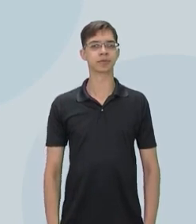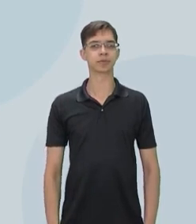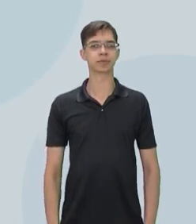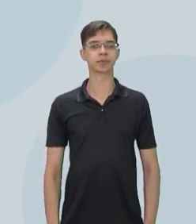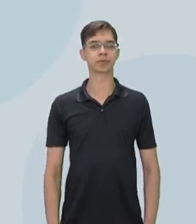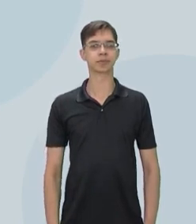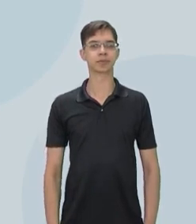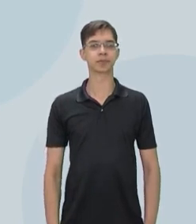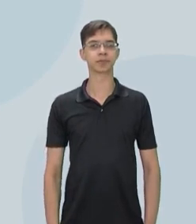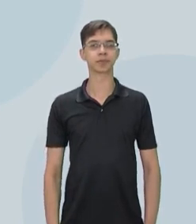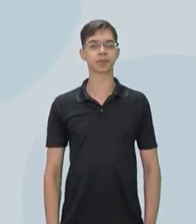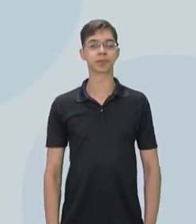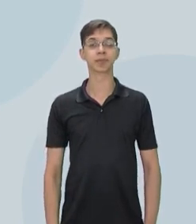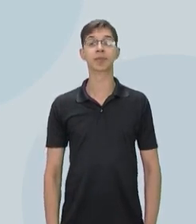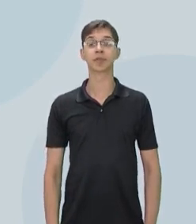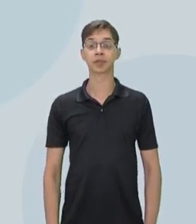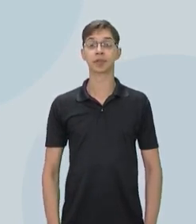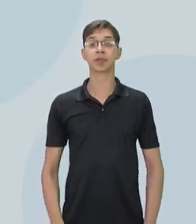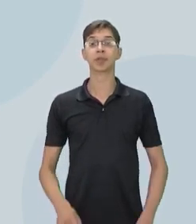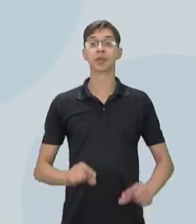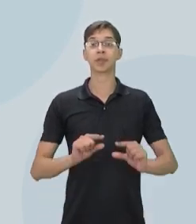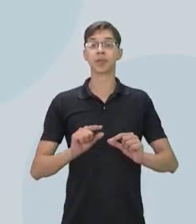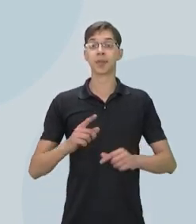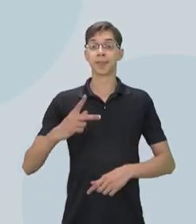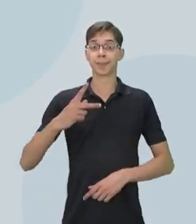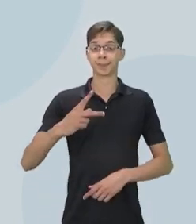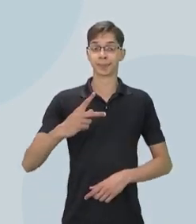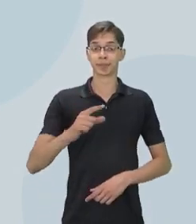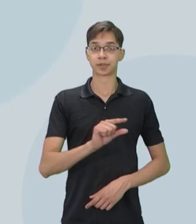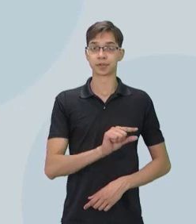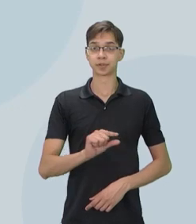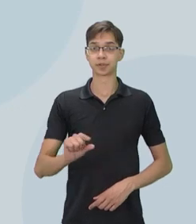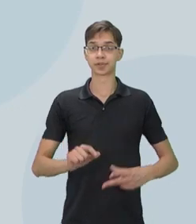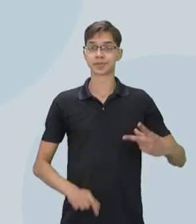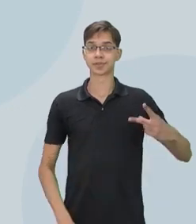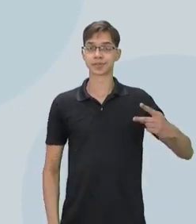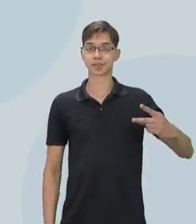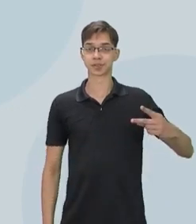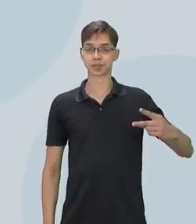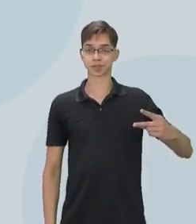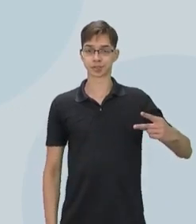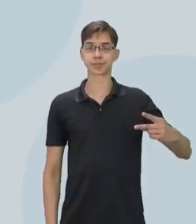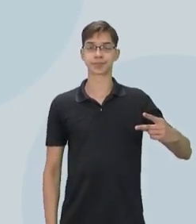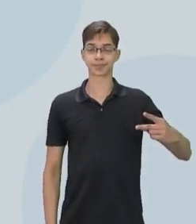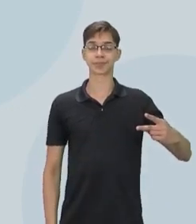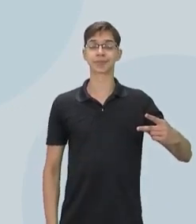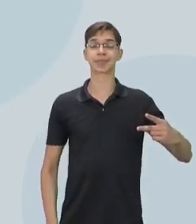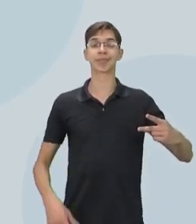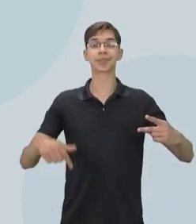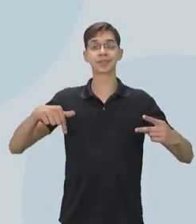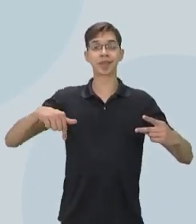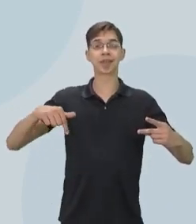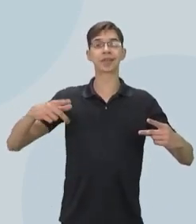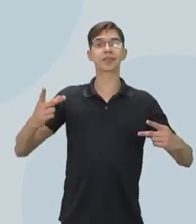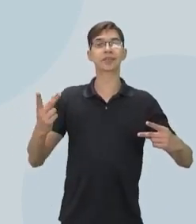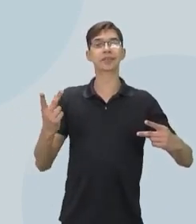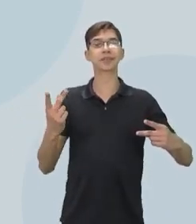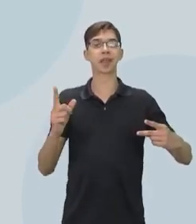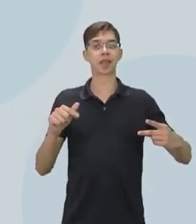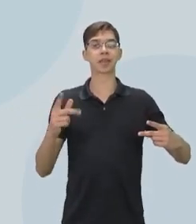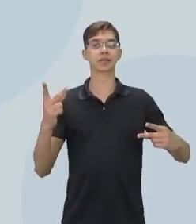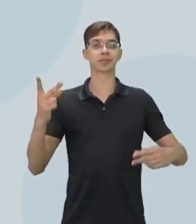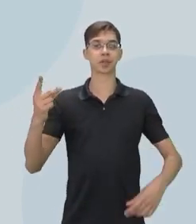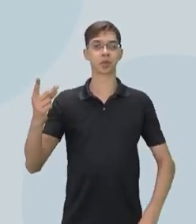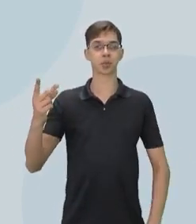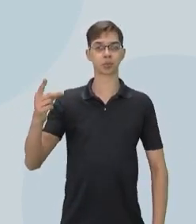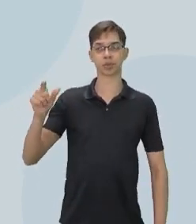Que é a linha de baixo do P, né, a segunda, com a segunda coluna do Q. O 5